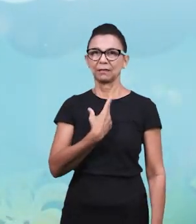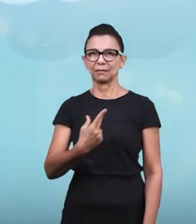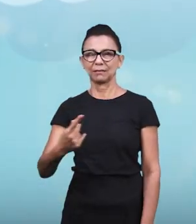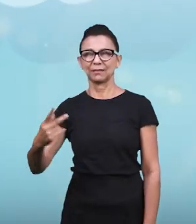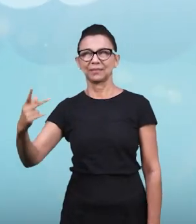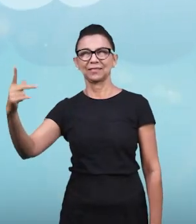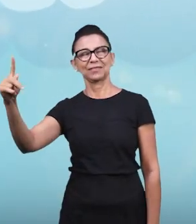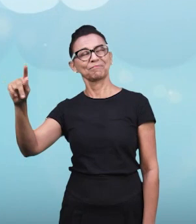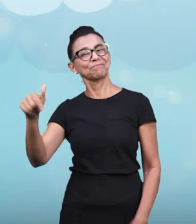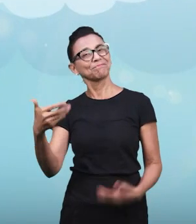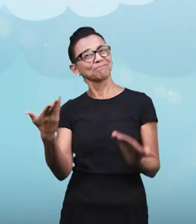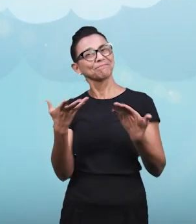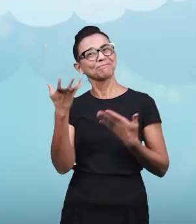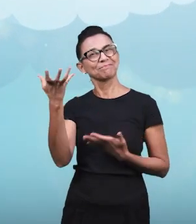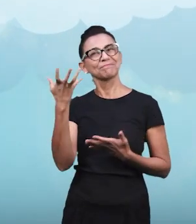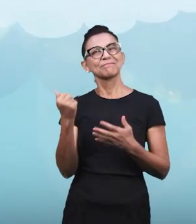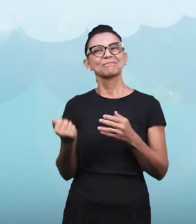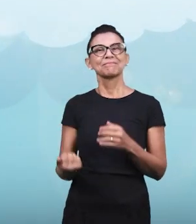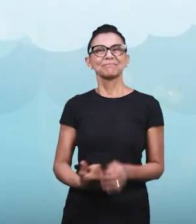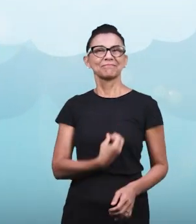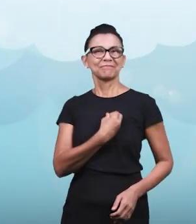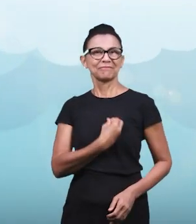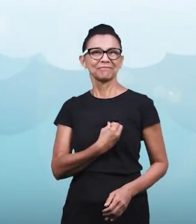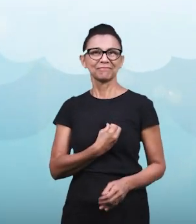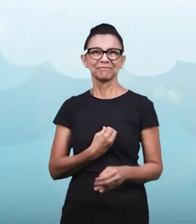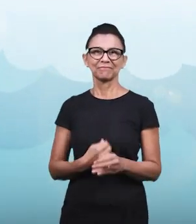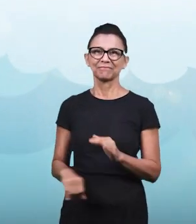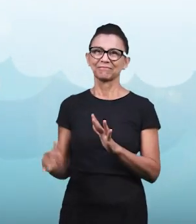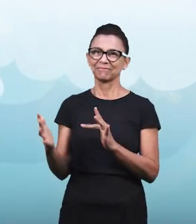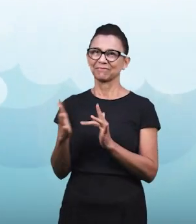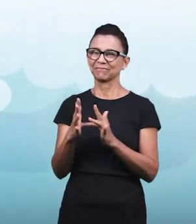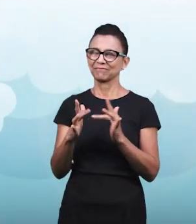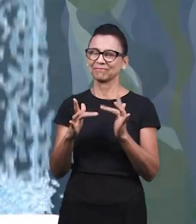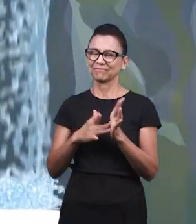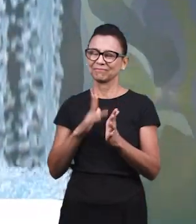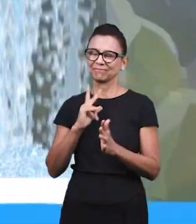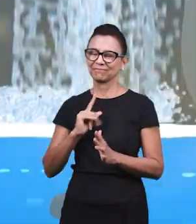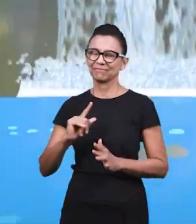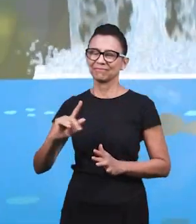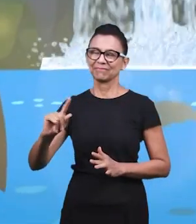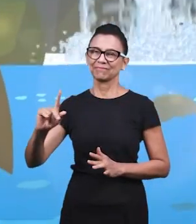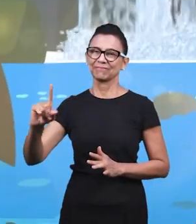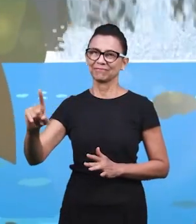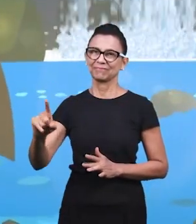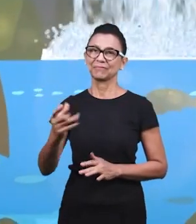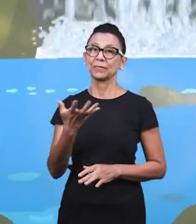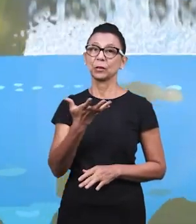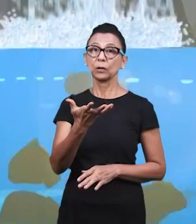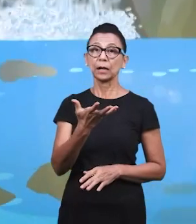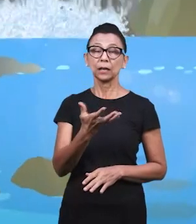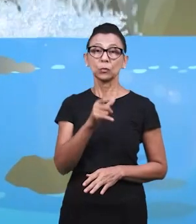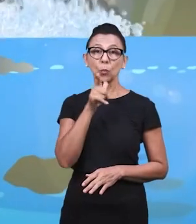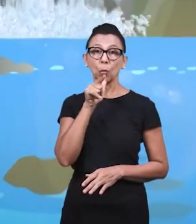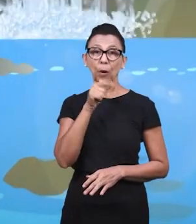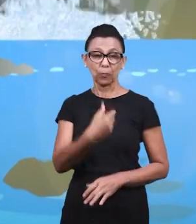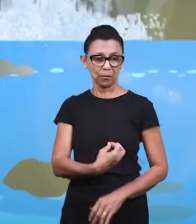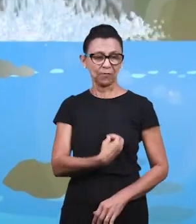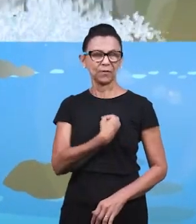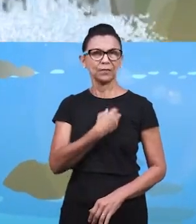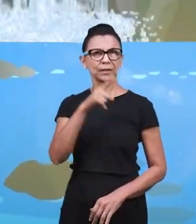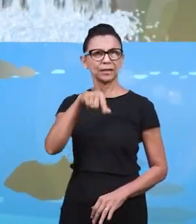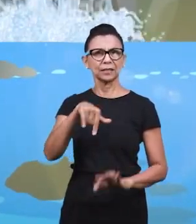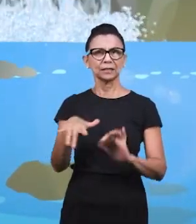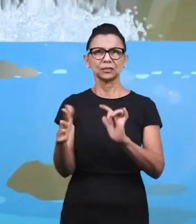Quero viver para sempre com Jesus. Quero beber da água da